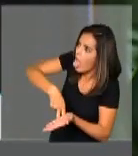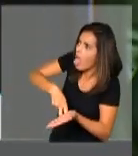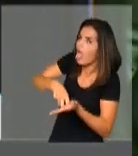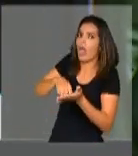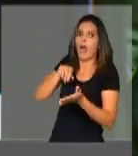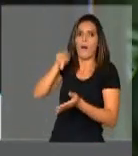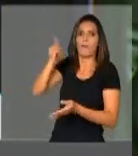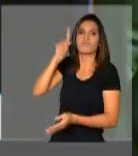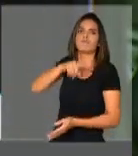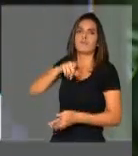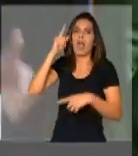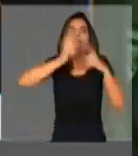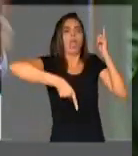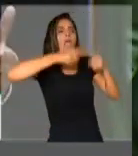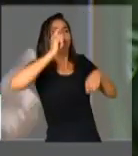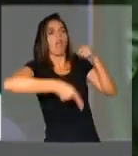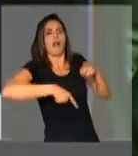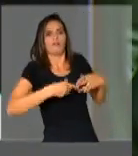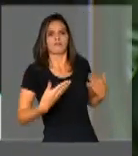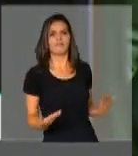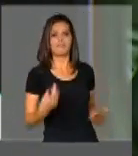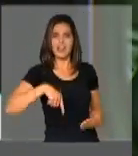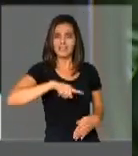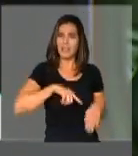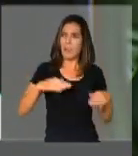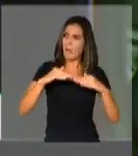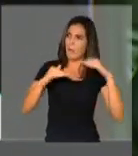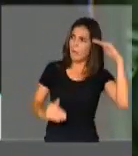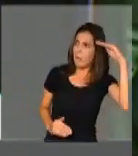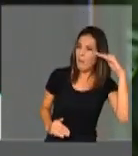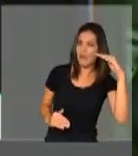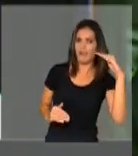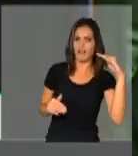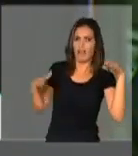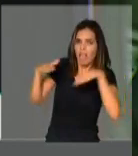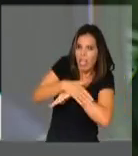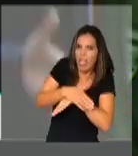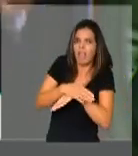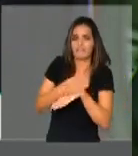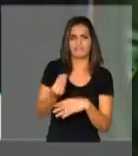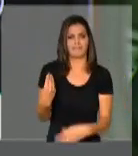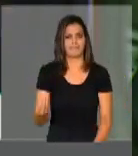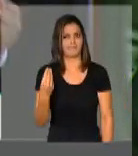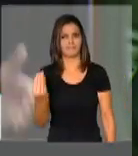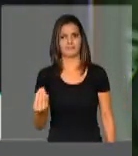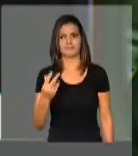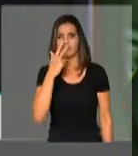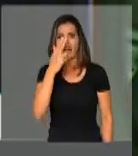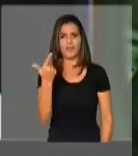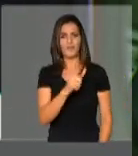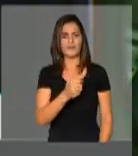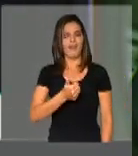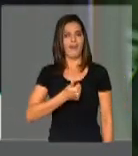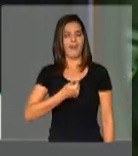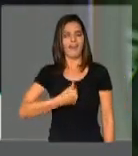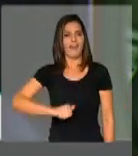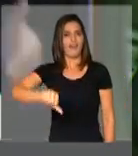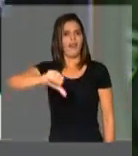perante outro, como se fôssemos inferiores, como se não tivéssemos